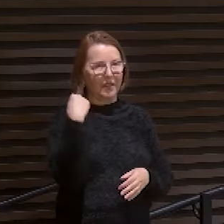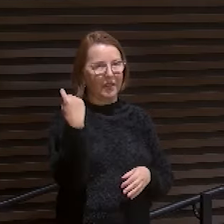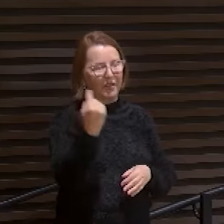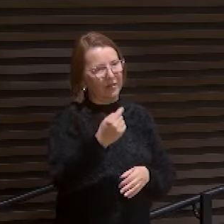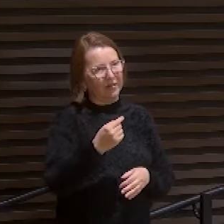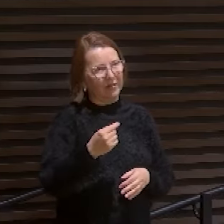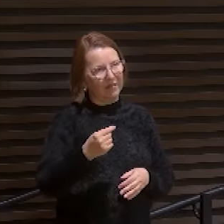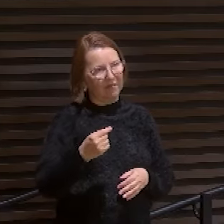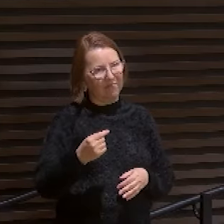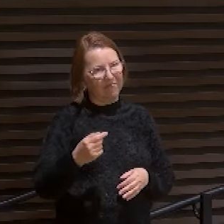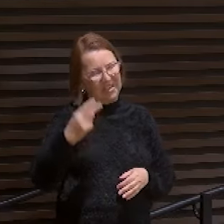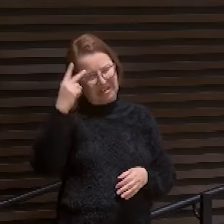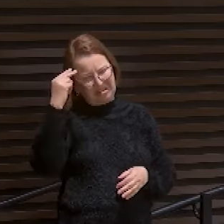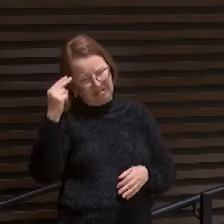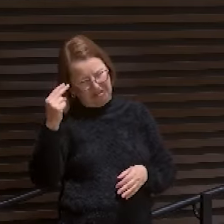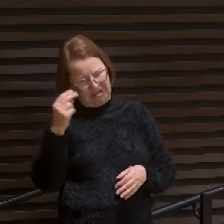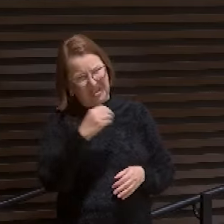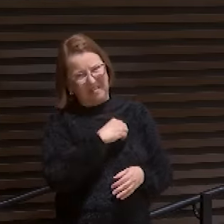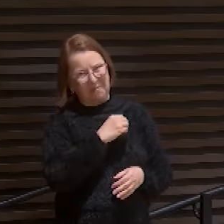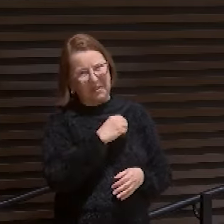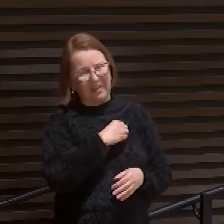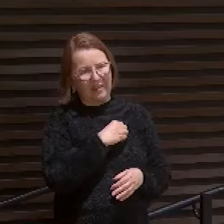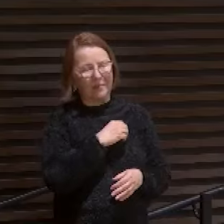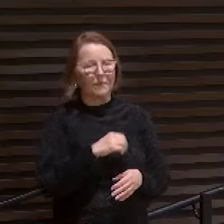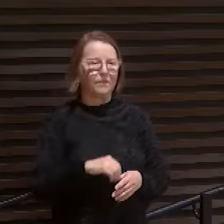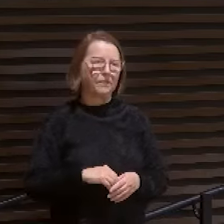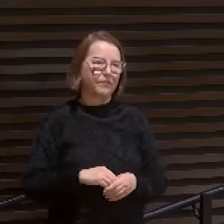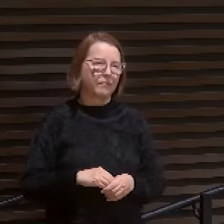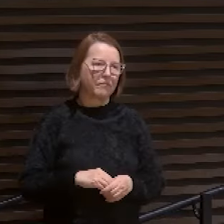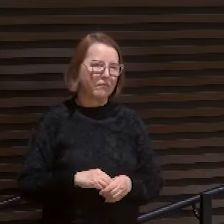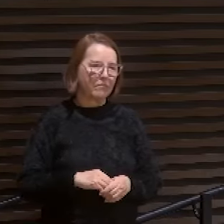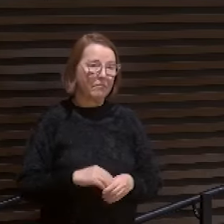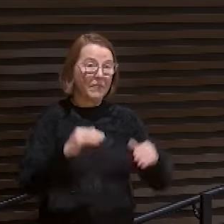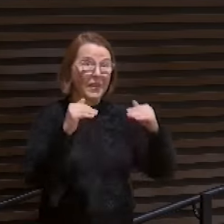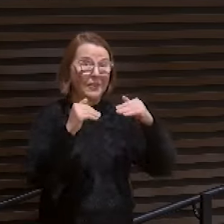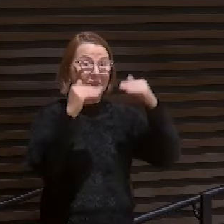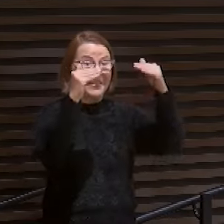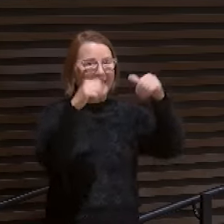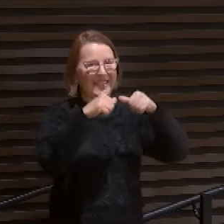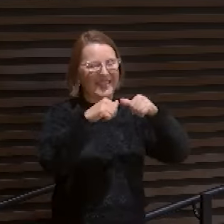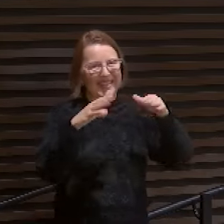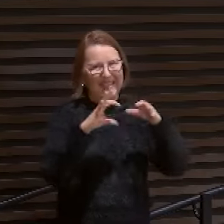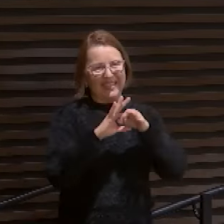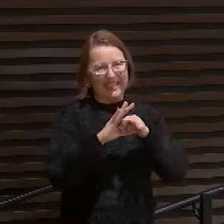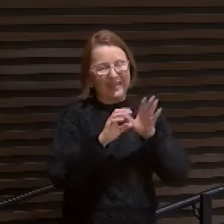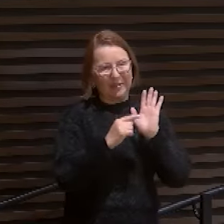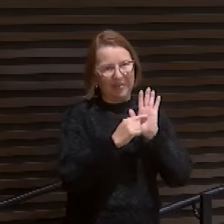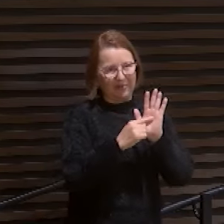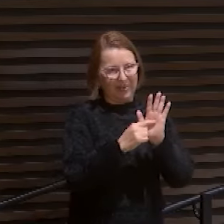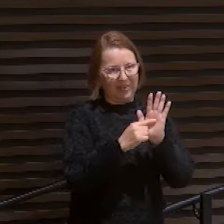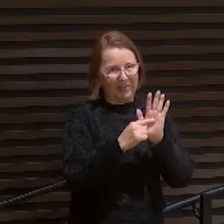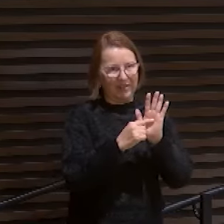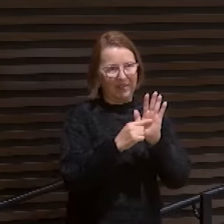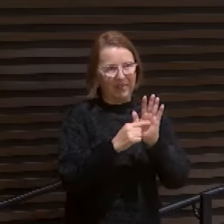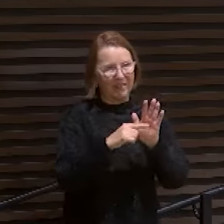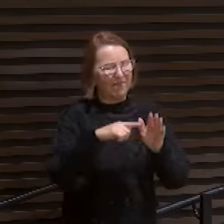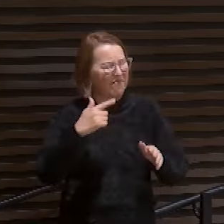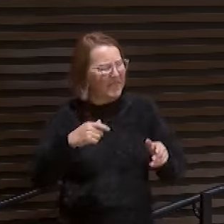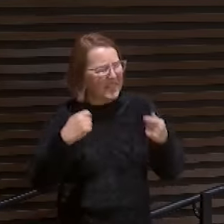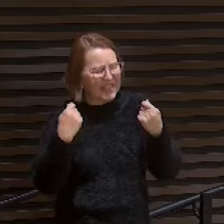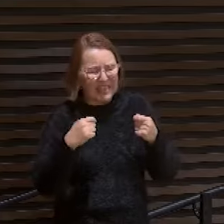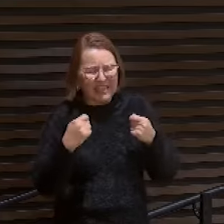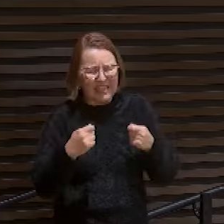de sordidez do pecado. A superioridade dessa aliança mostra que não há mais necessidade